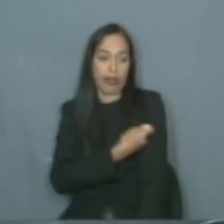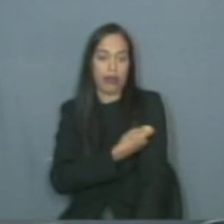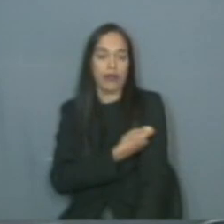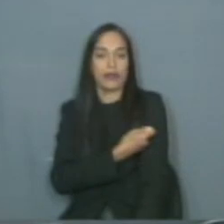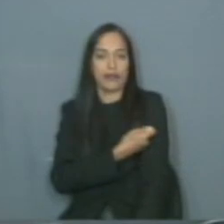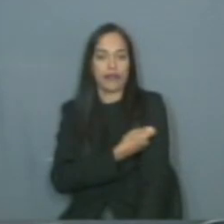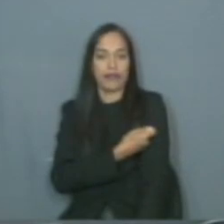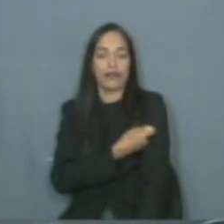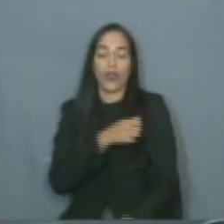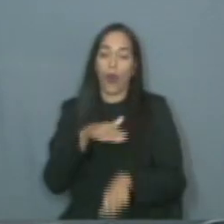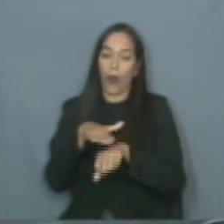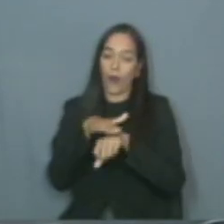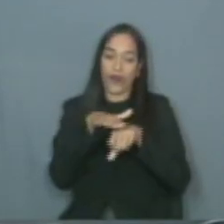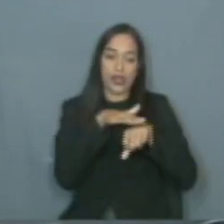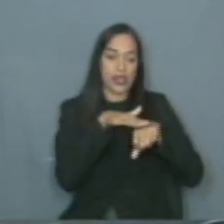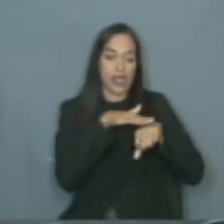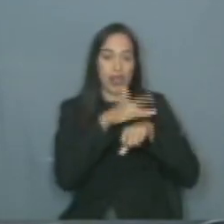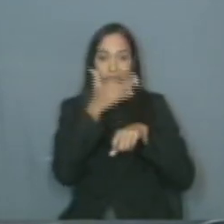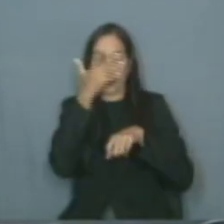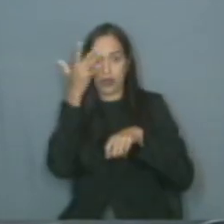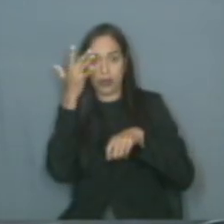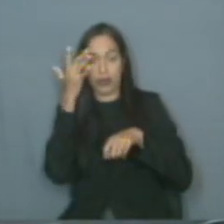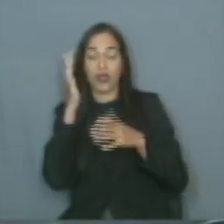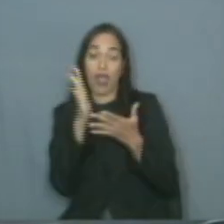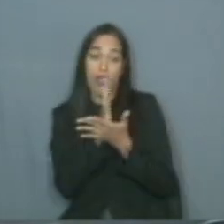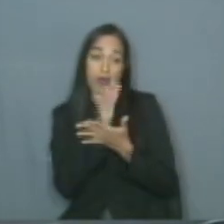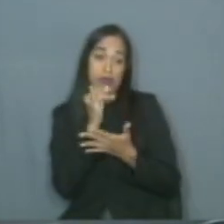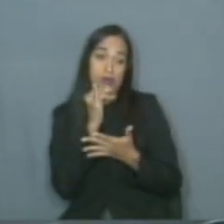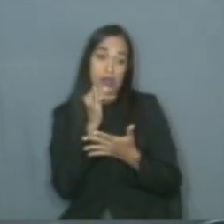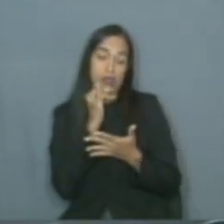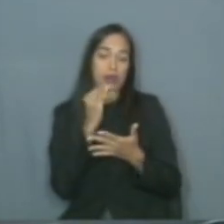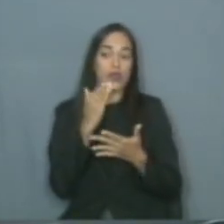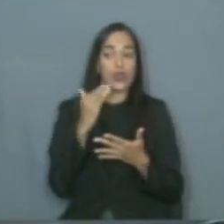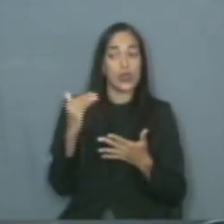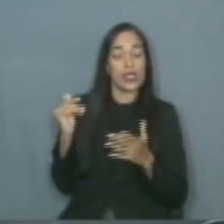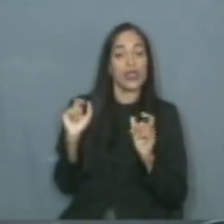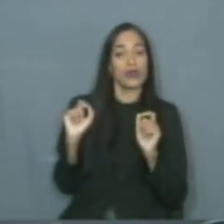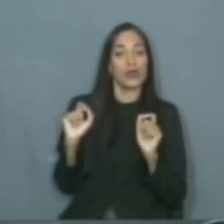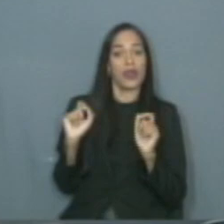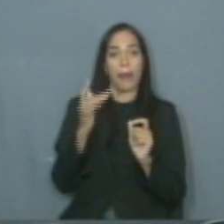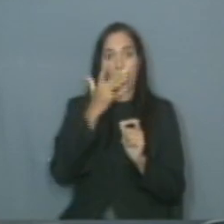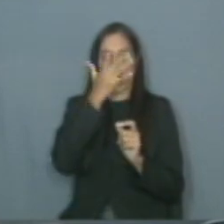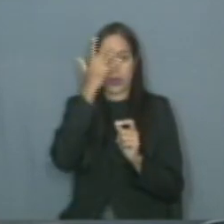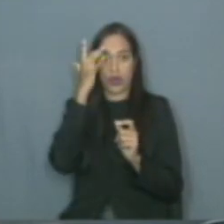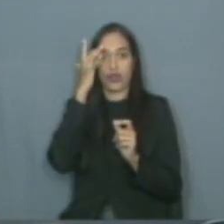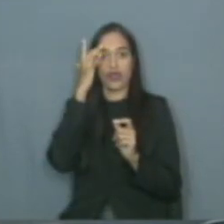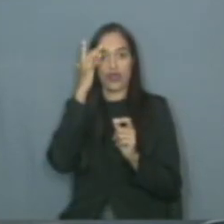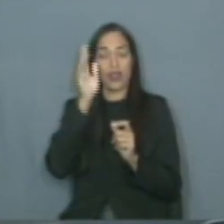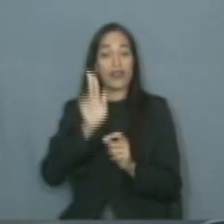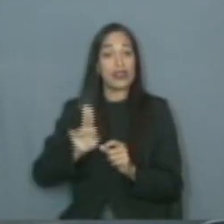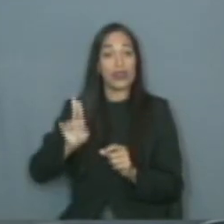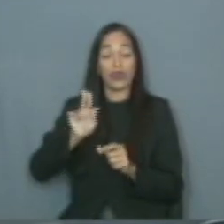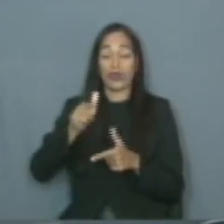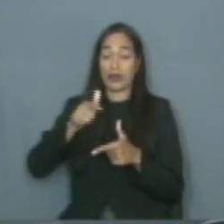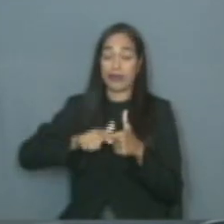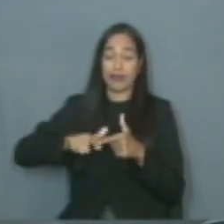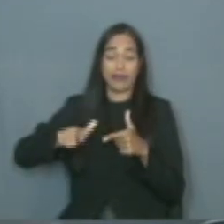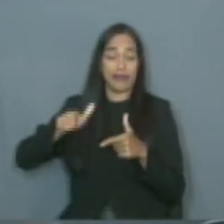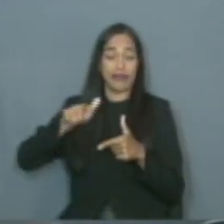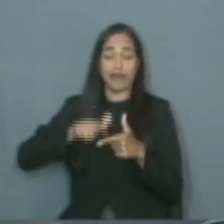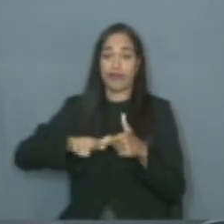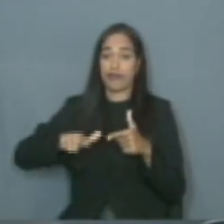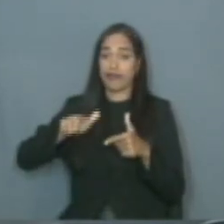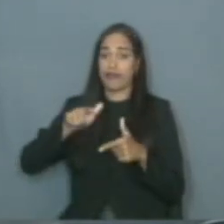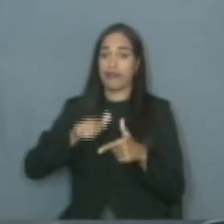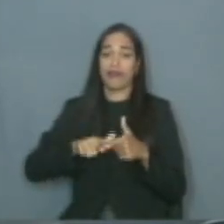e conversava com as pessoas. E alguns exemplos de sucesso desse programa eram pessoas que estavam fazendo uso muito problemático de algumas